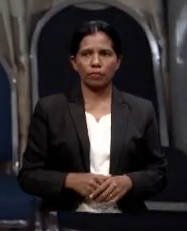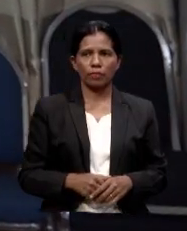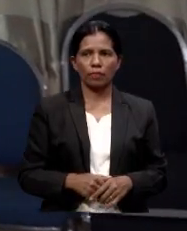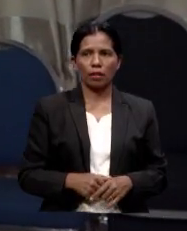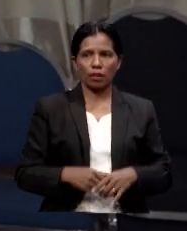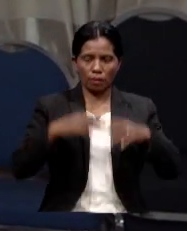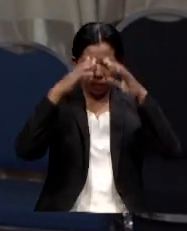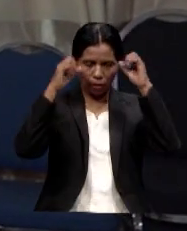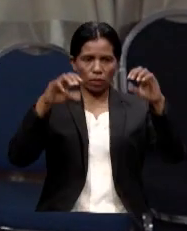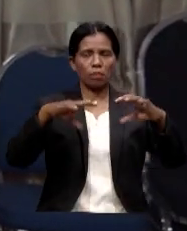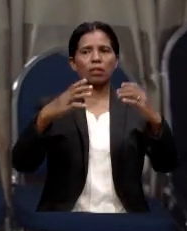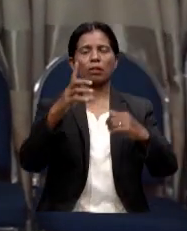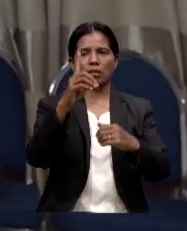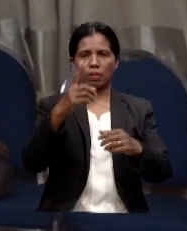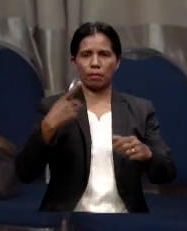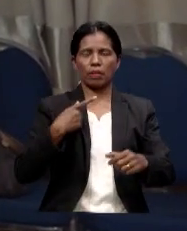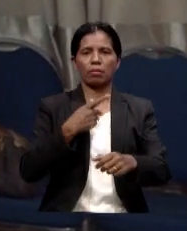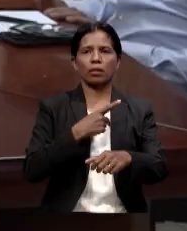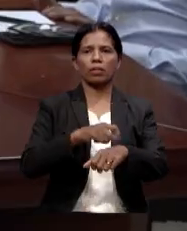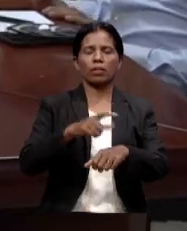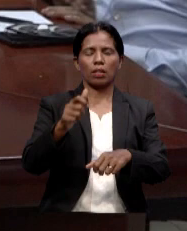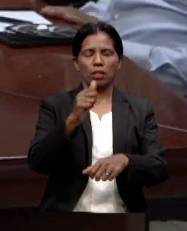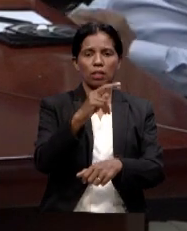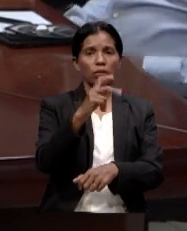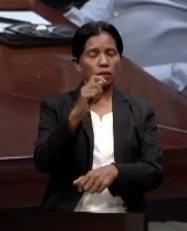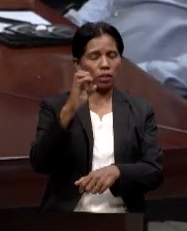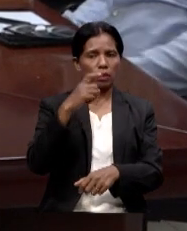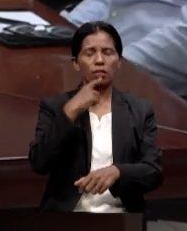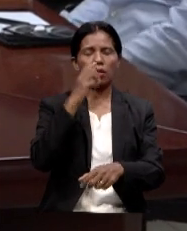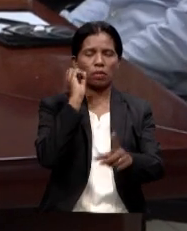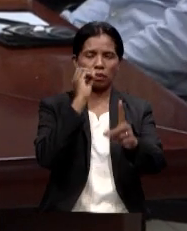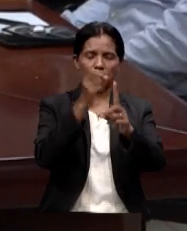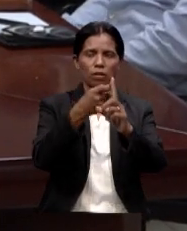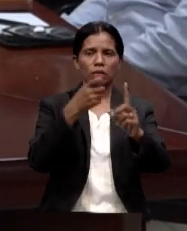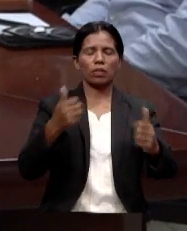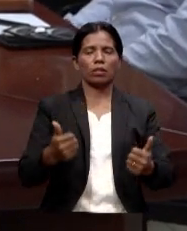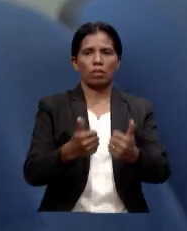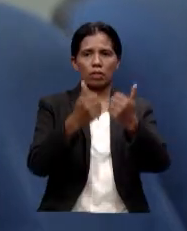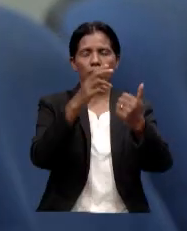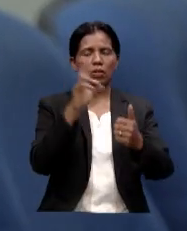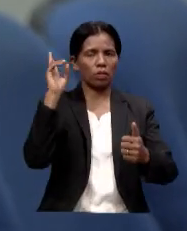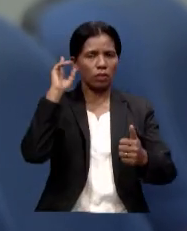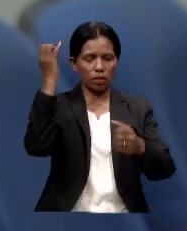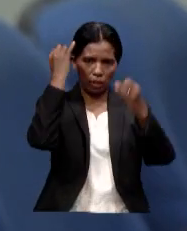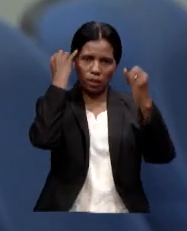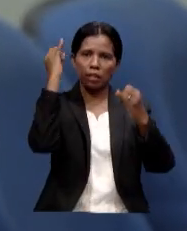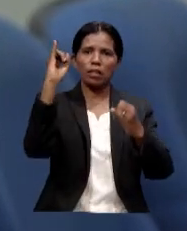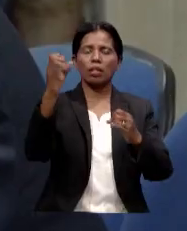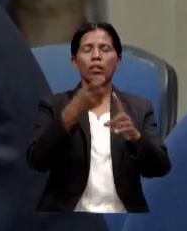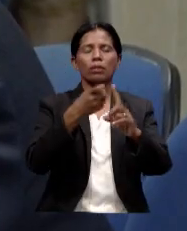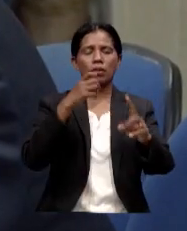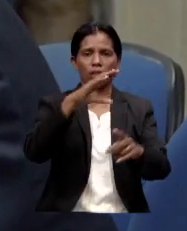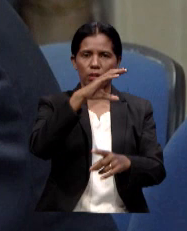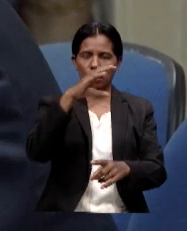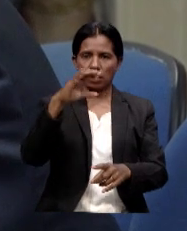Presidente Comissão de Parlamento Nacional Antonino Bianco Hateteng, objetivo husi audiência ne aturona ideia husi Câmara Comércio e